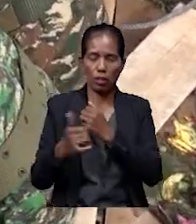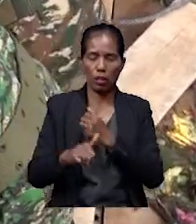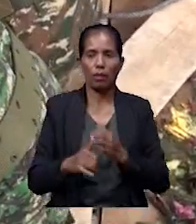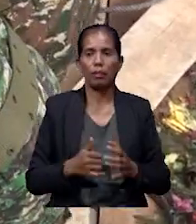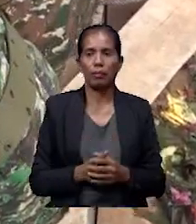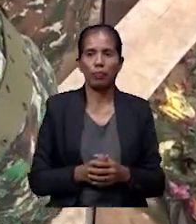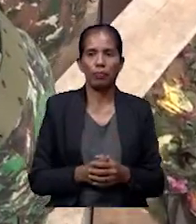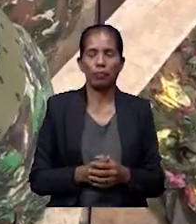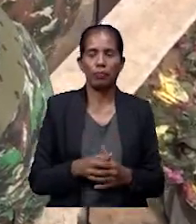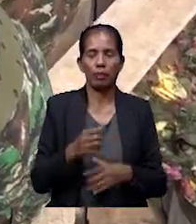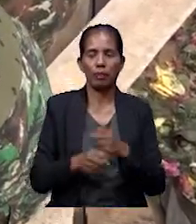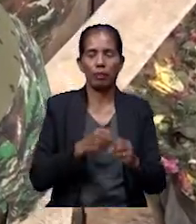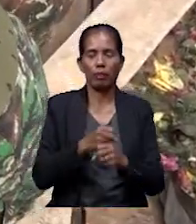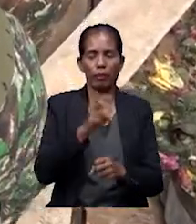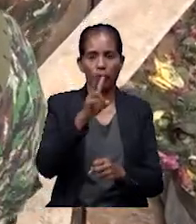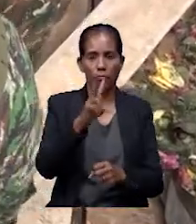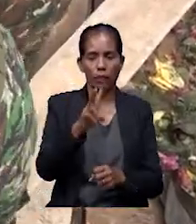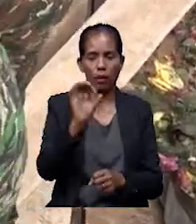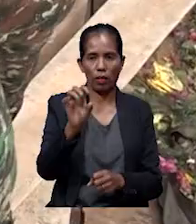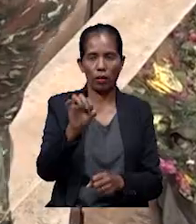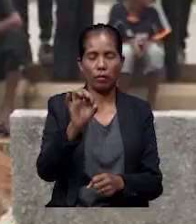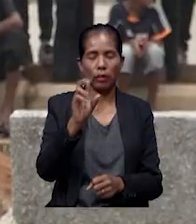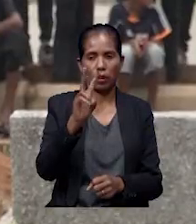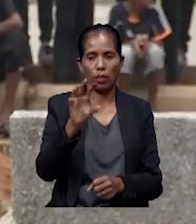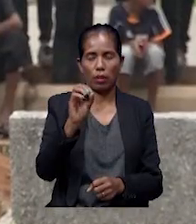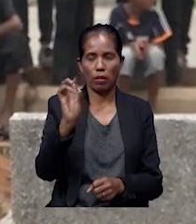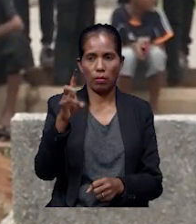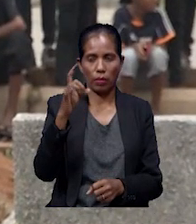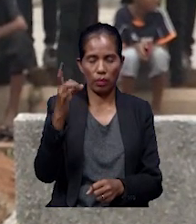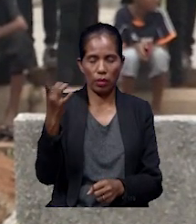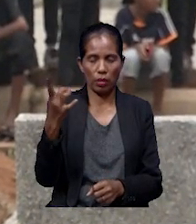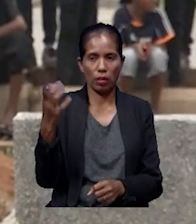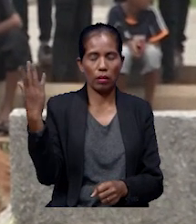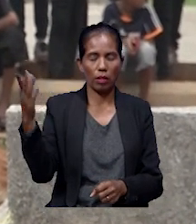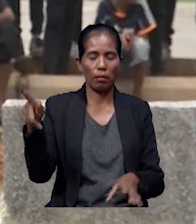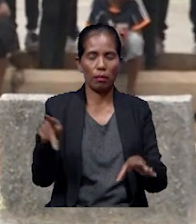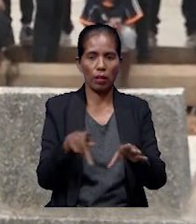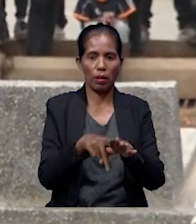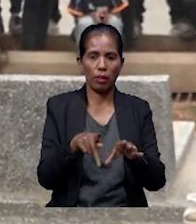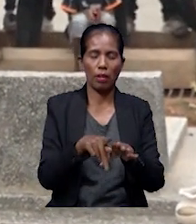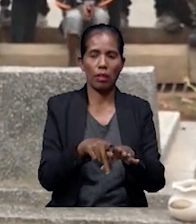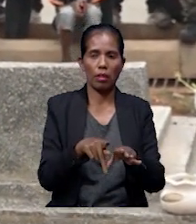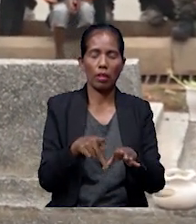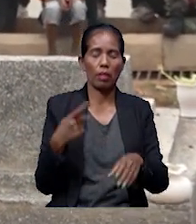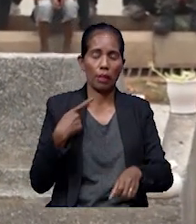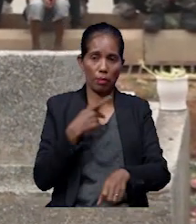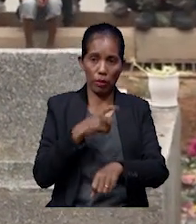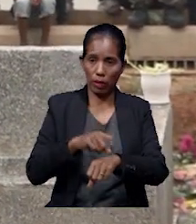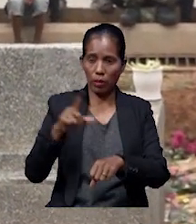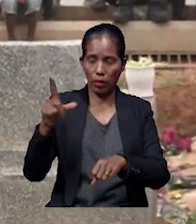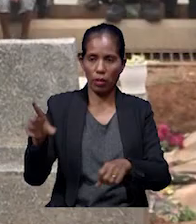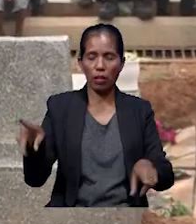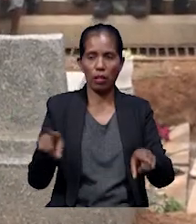Ia tine ring rua sanusingwalu to ring rua sanusinsia, haknaraan iha Parlamento Nasional nuda asesor planeamento politiko no